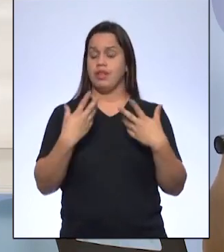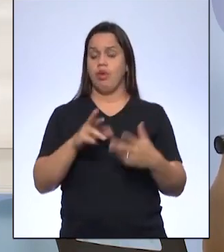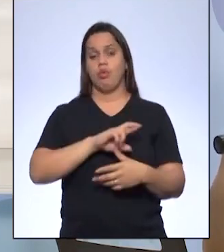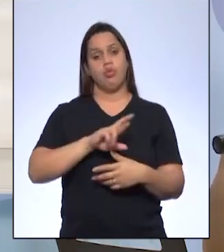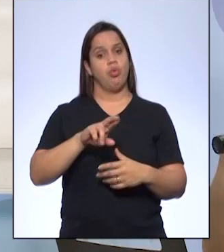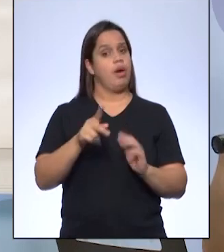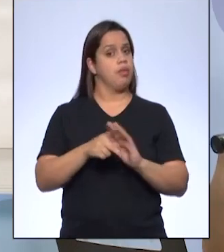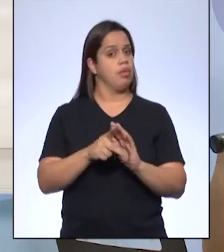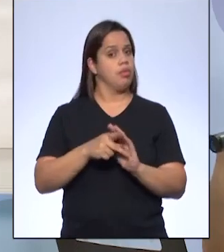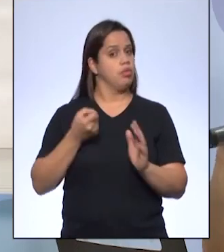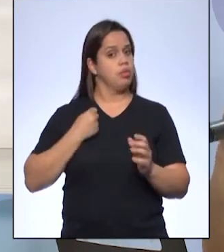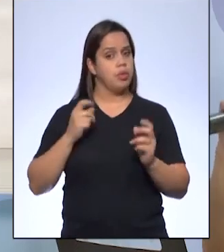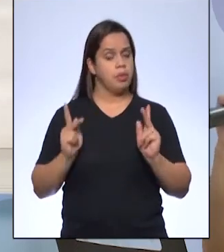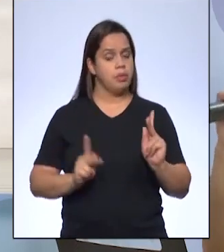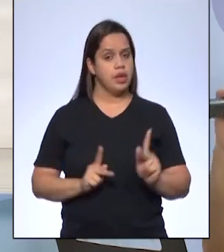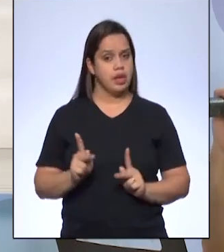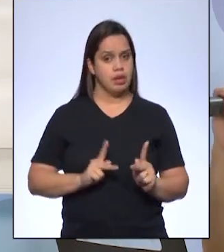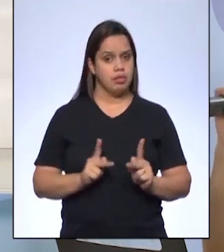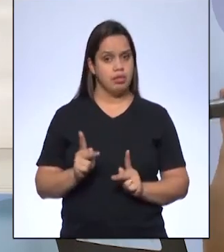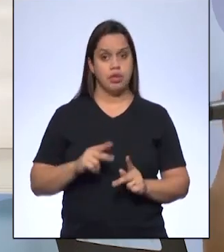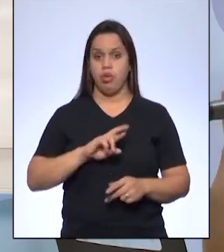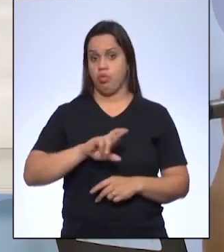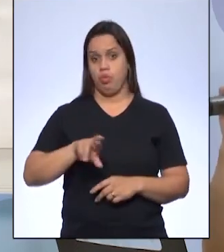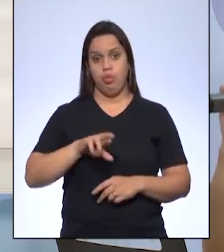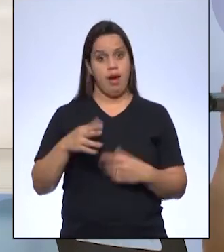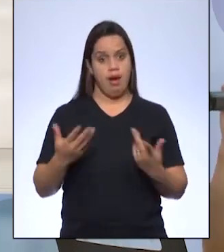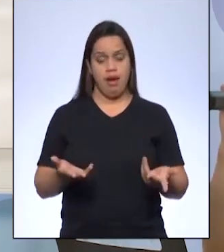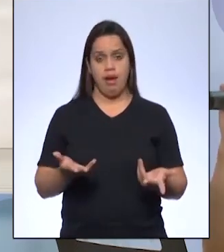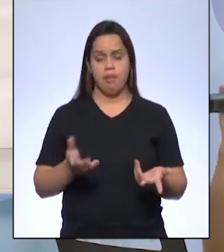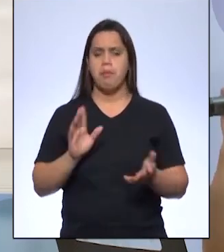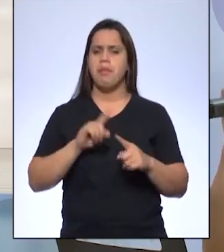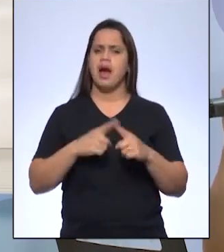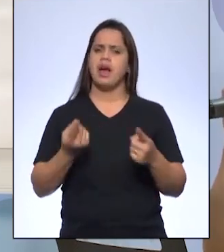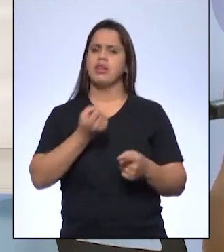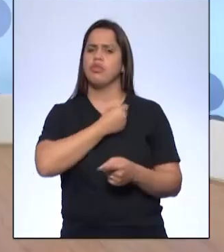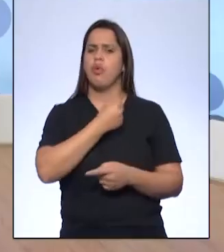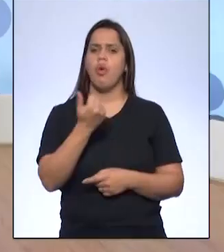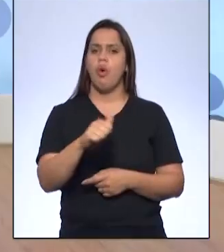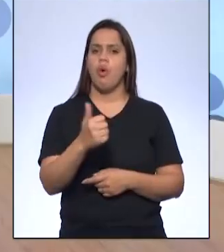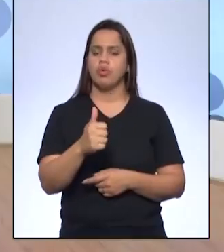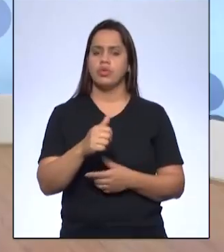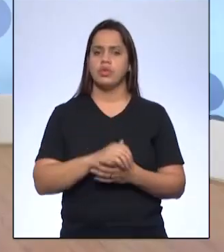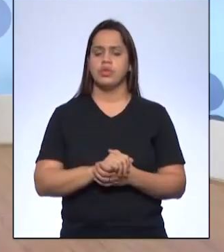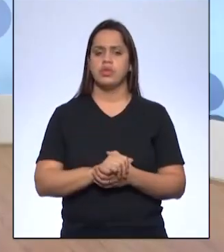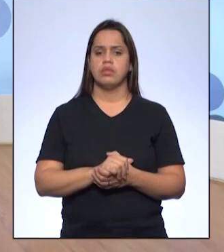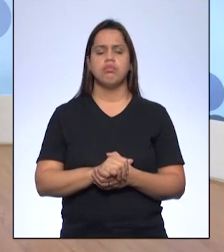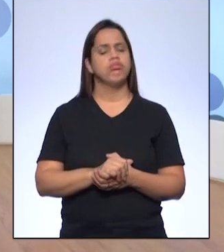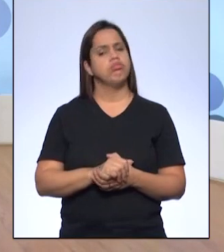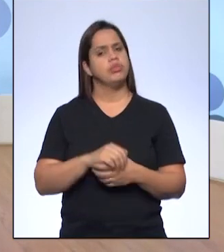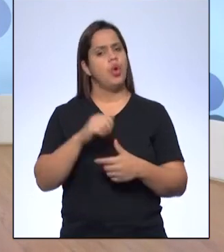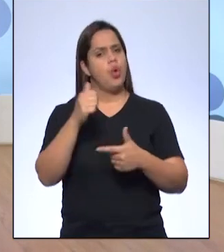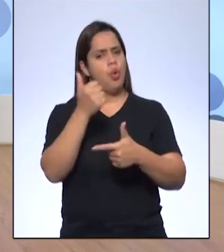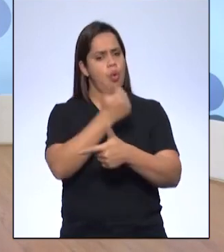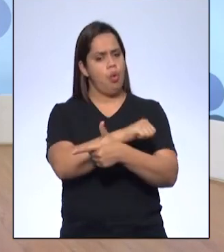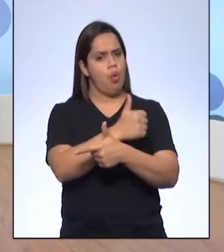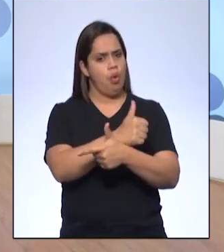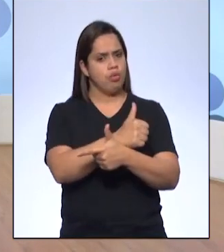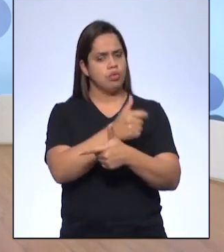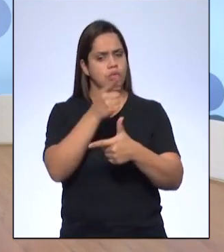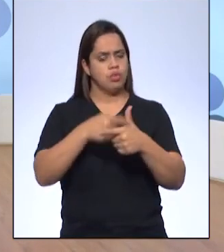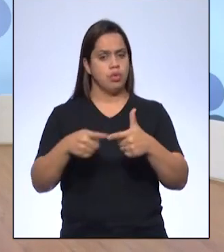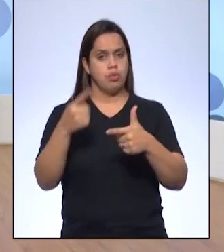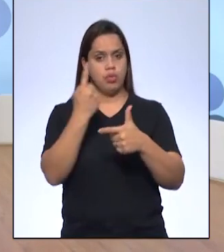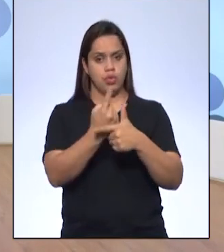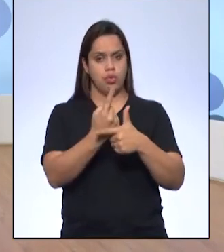fator primo. Concorda comigo? Já não é um número primo. Não. Mas e o 11? O 11 é um número primo, porque ele é divisível por 1 e por